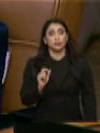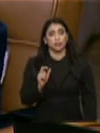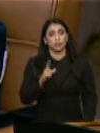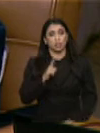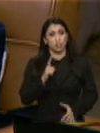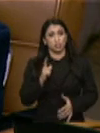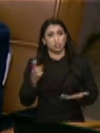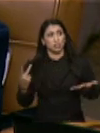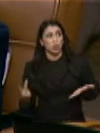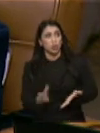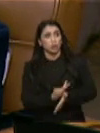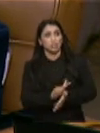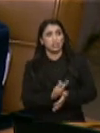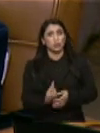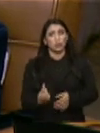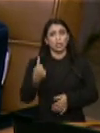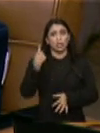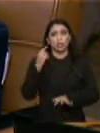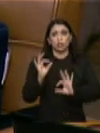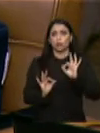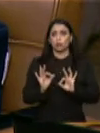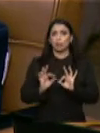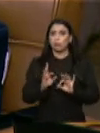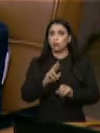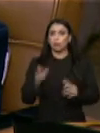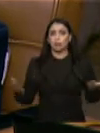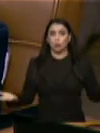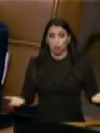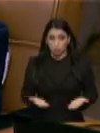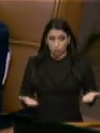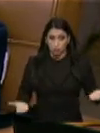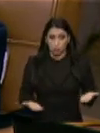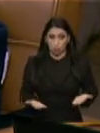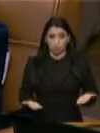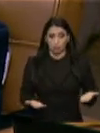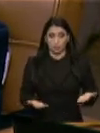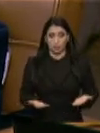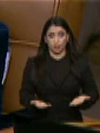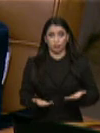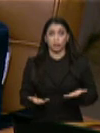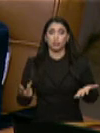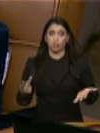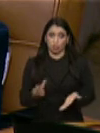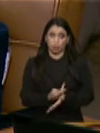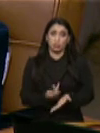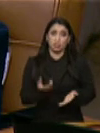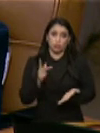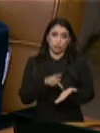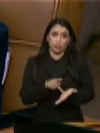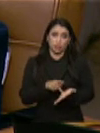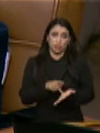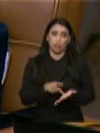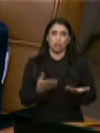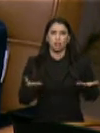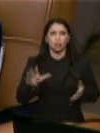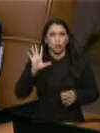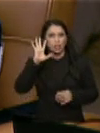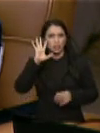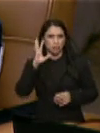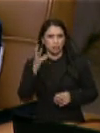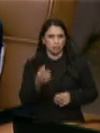houvesse ocorrido naquele julgamento e não agora, conforme efetivamente ocorre. A